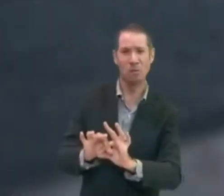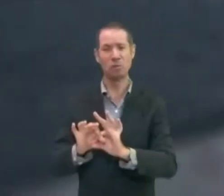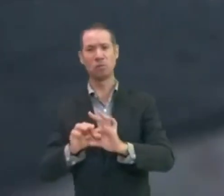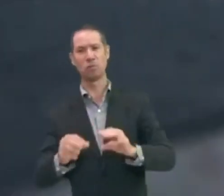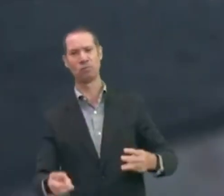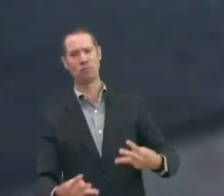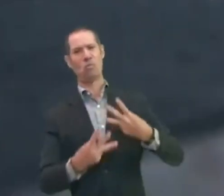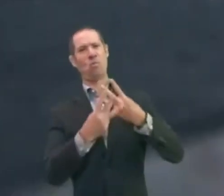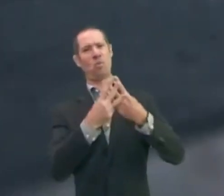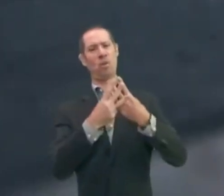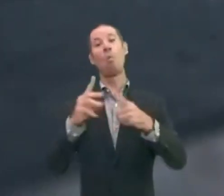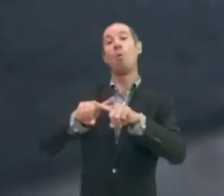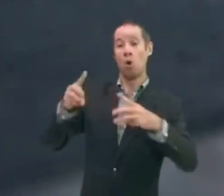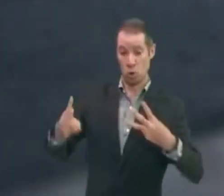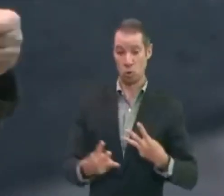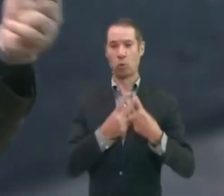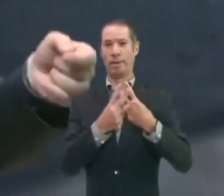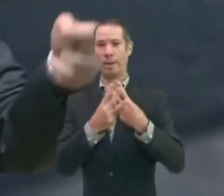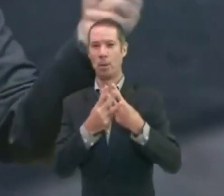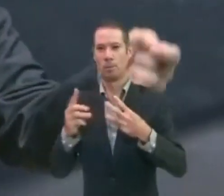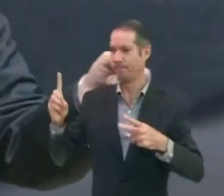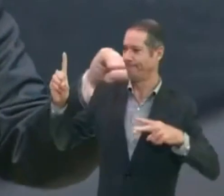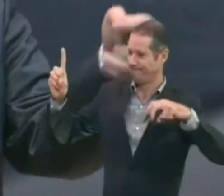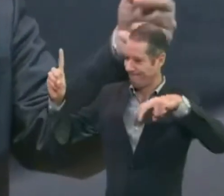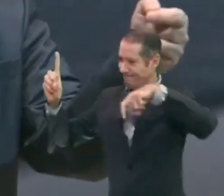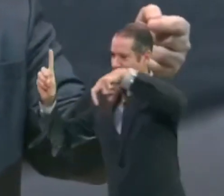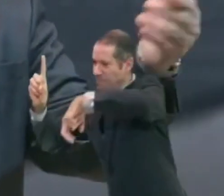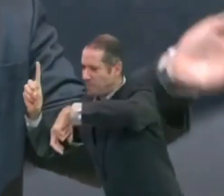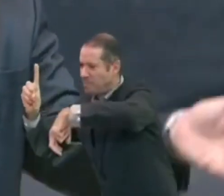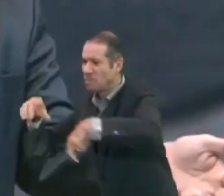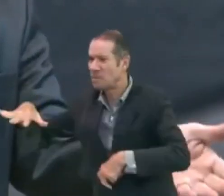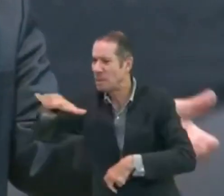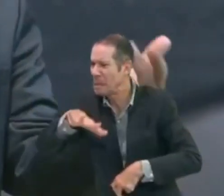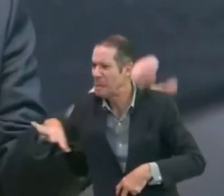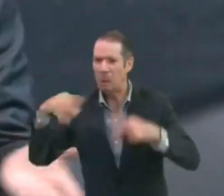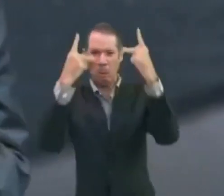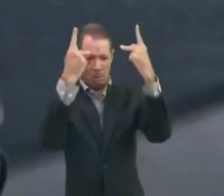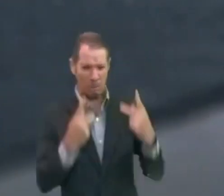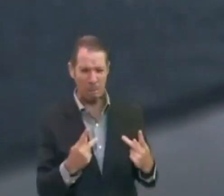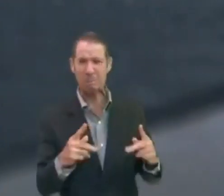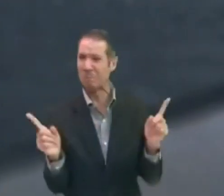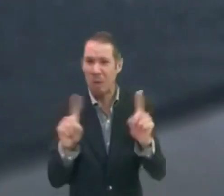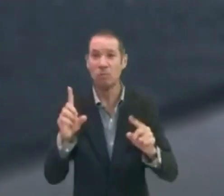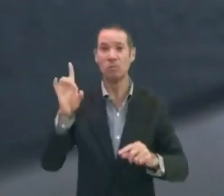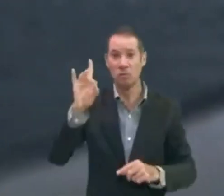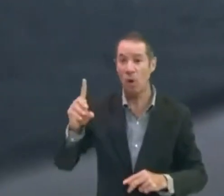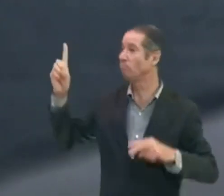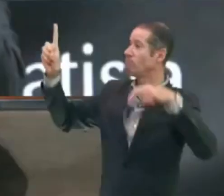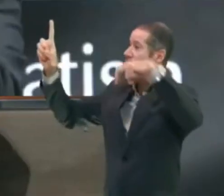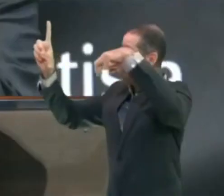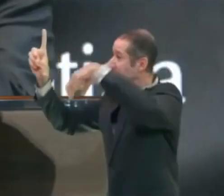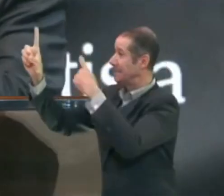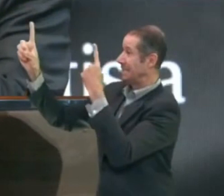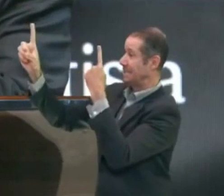judeu, porque o judeu não se ajoelhava na frente de seres humanos, só diante de Deus. Mas de